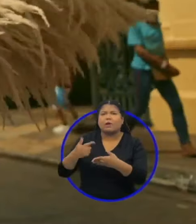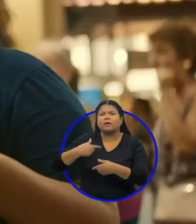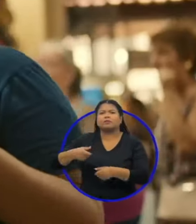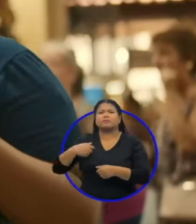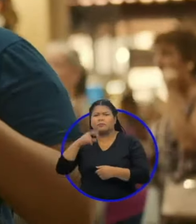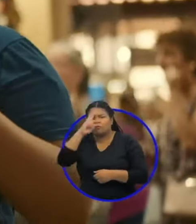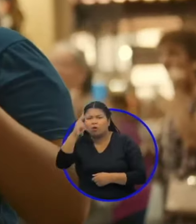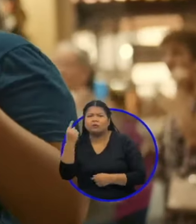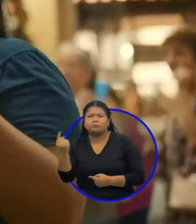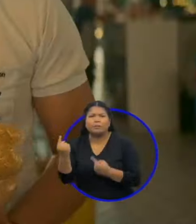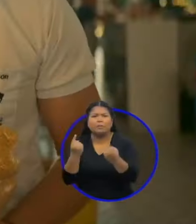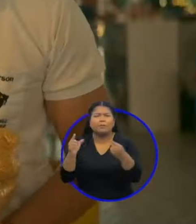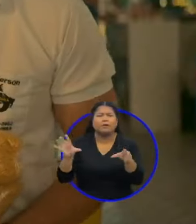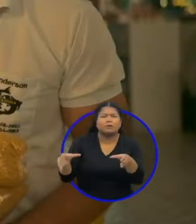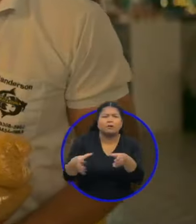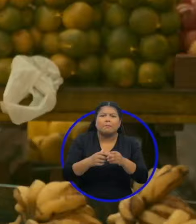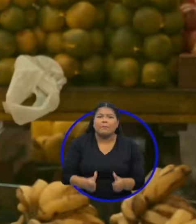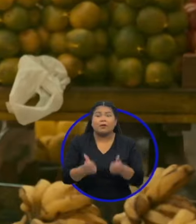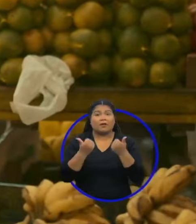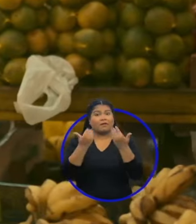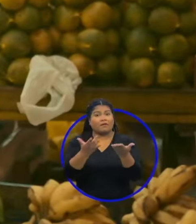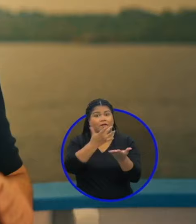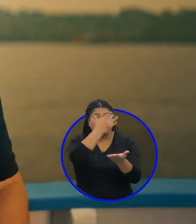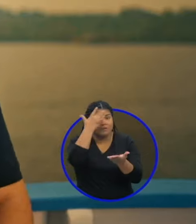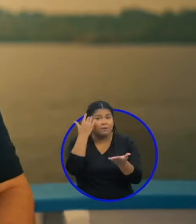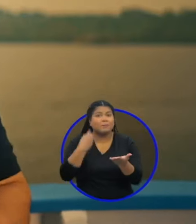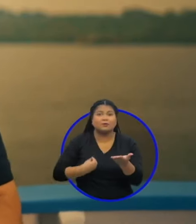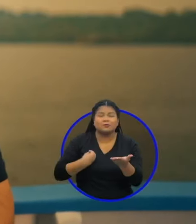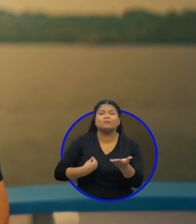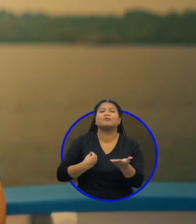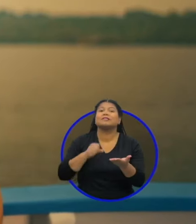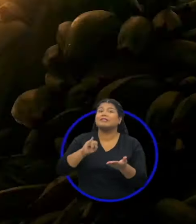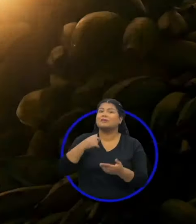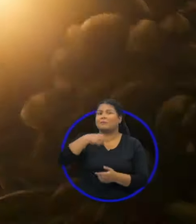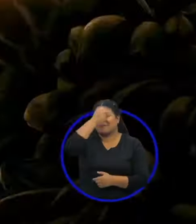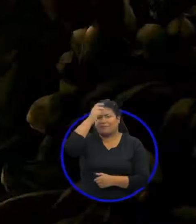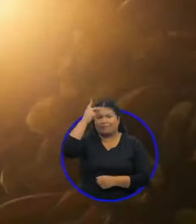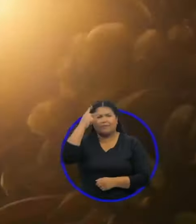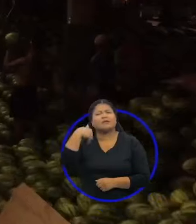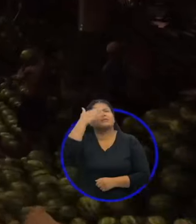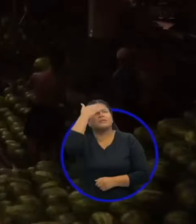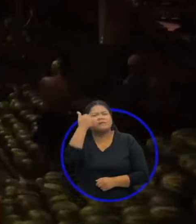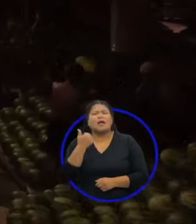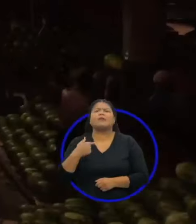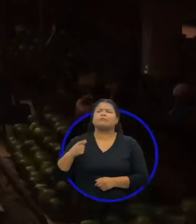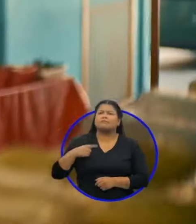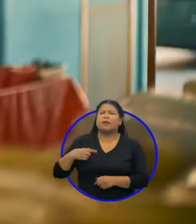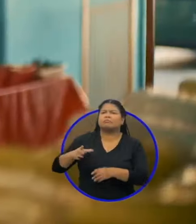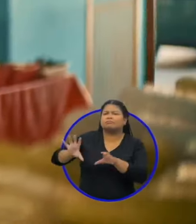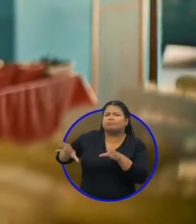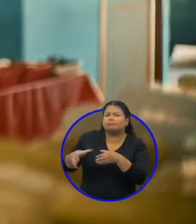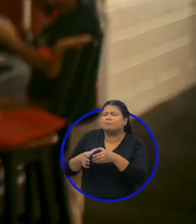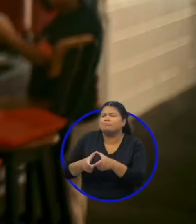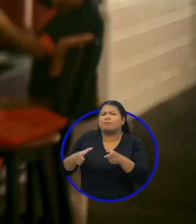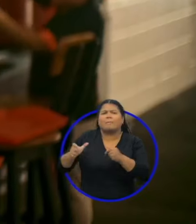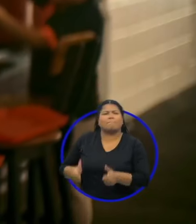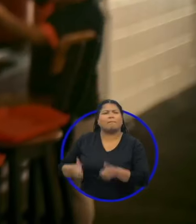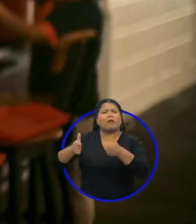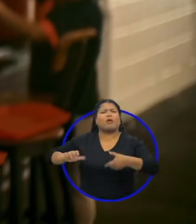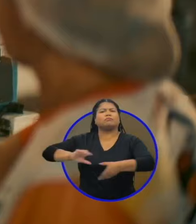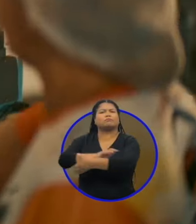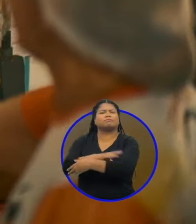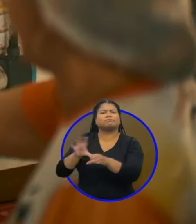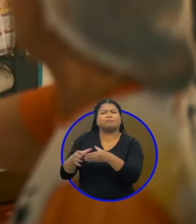em unir esforços para melhorar a vida das pessoas que vou usar se for prefeito. Sei que vou ter ao meu lado o maior e melhor